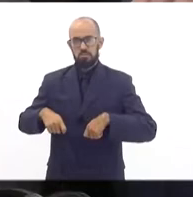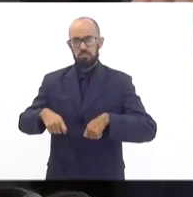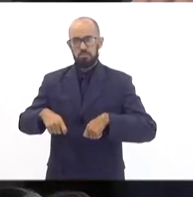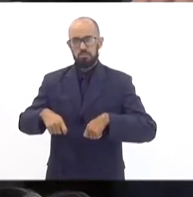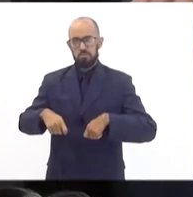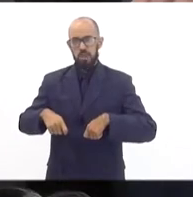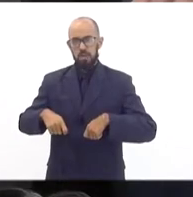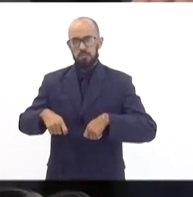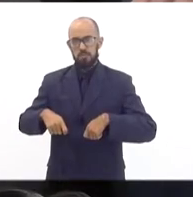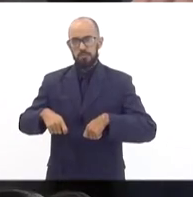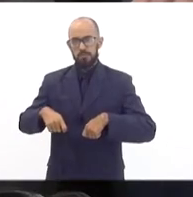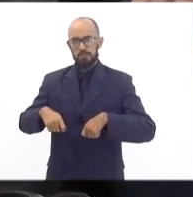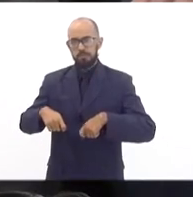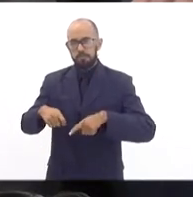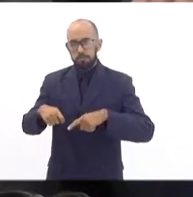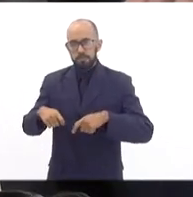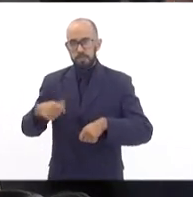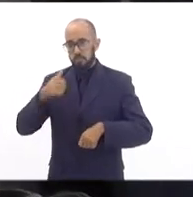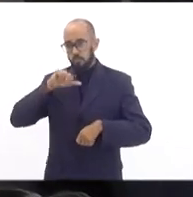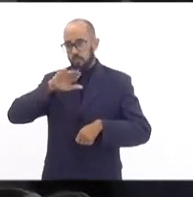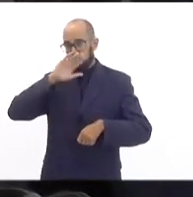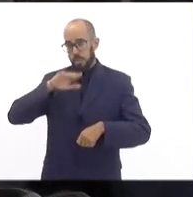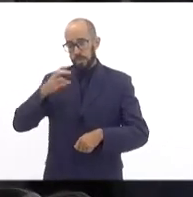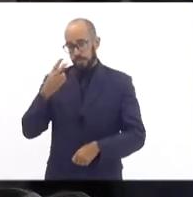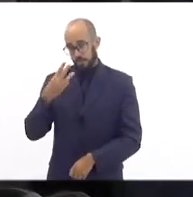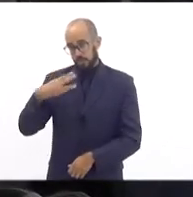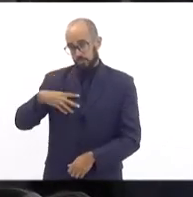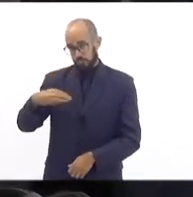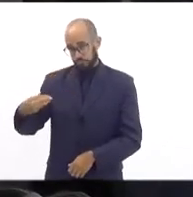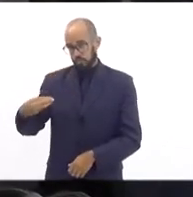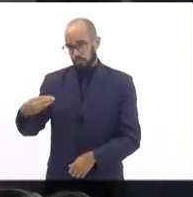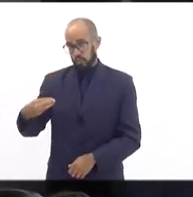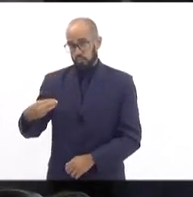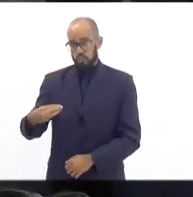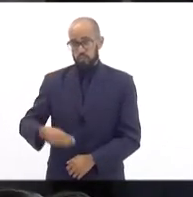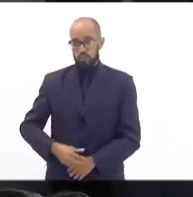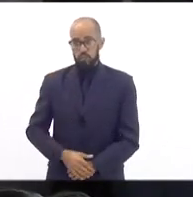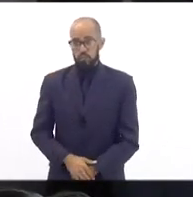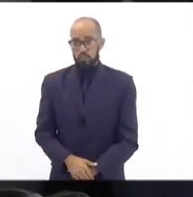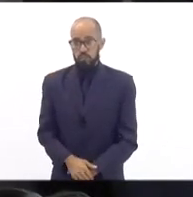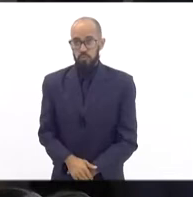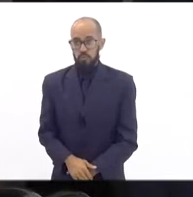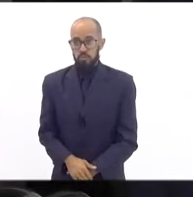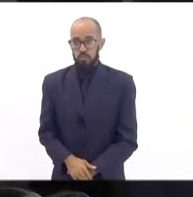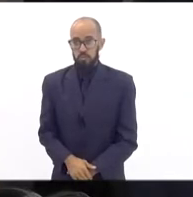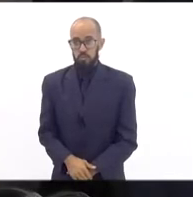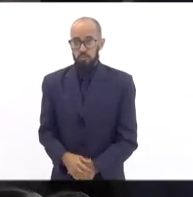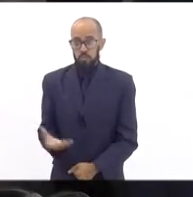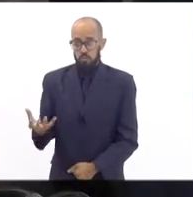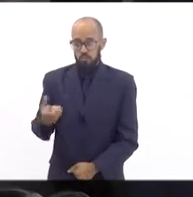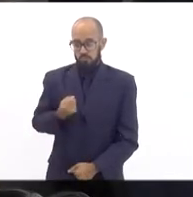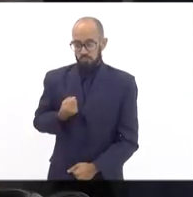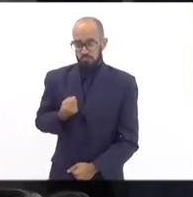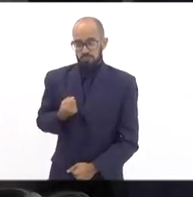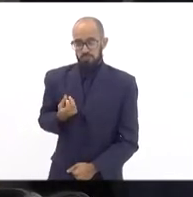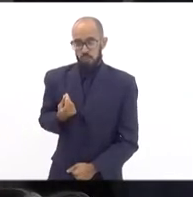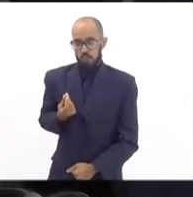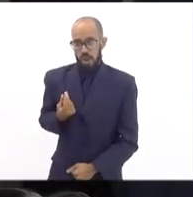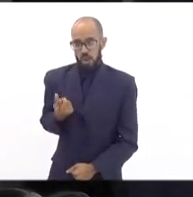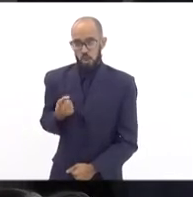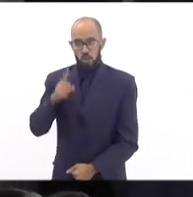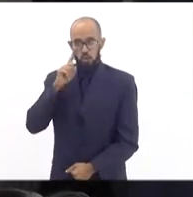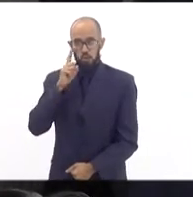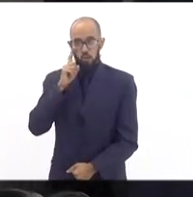como. Sou mãe de 3 filhos. recebo um valor